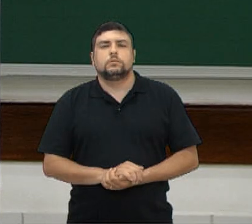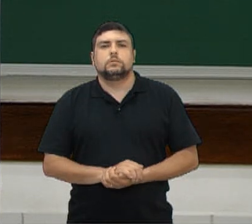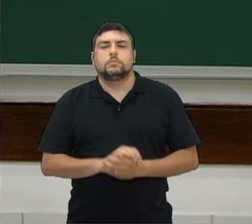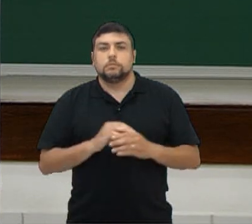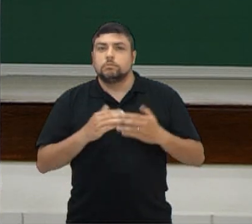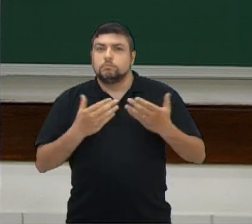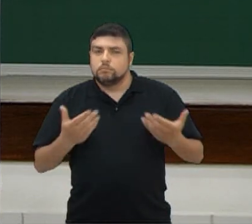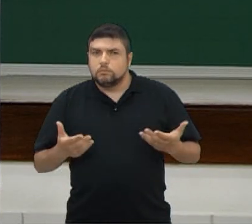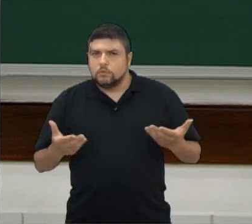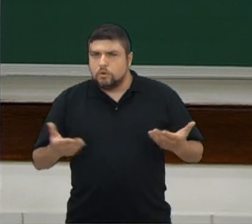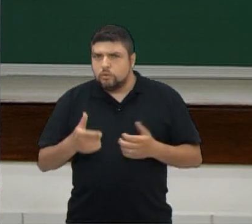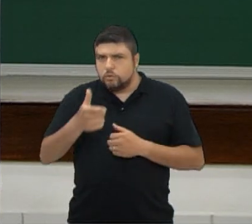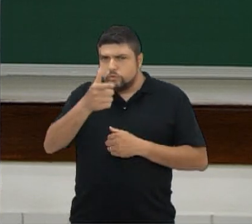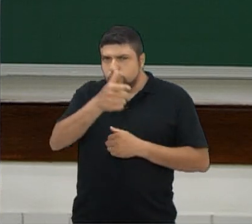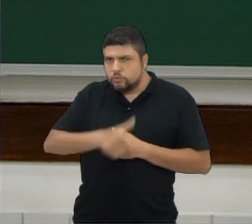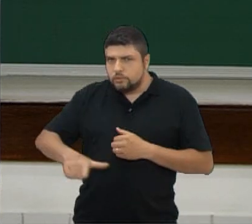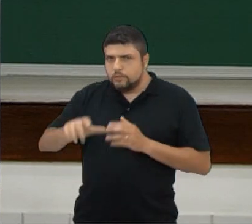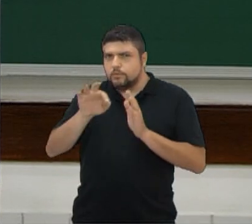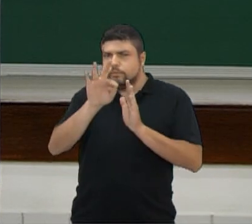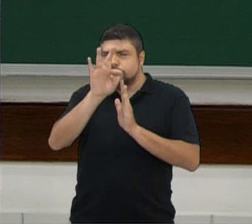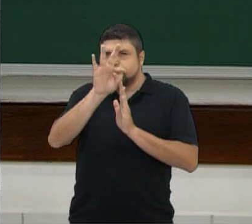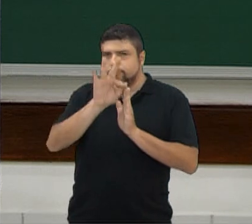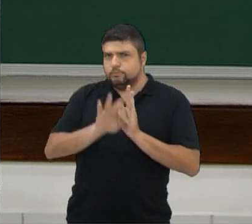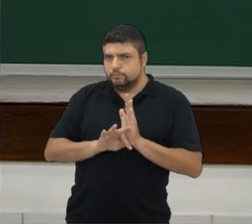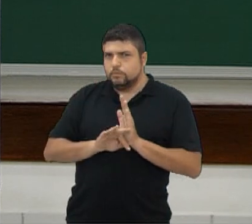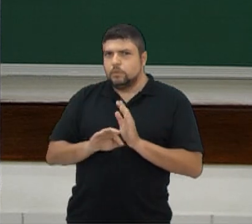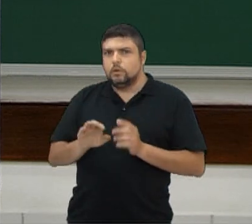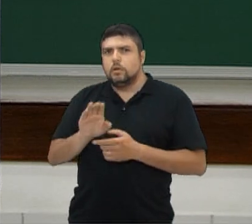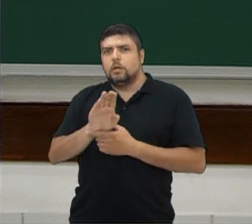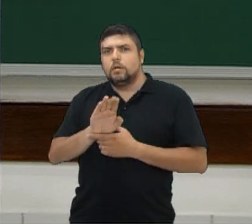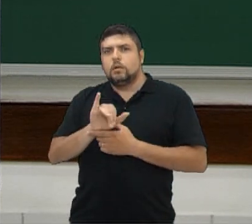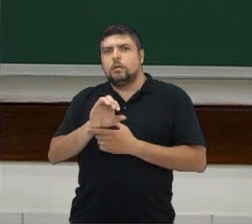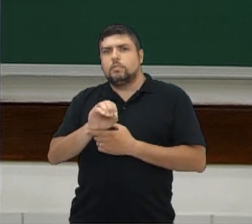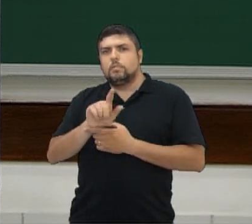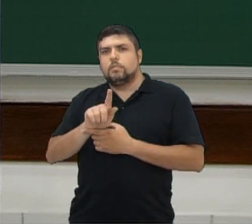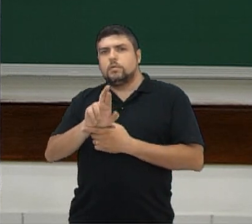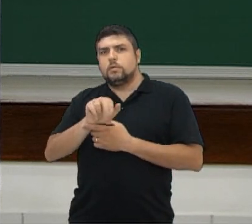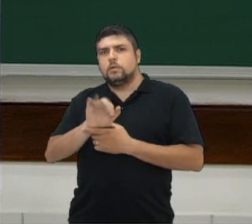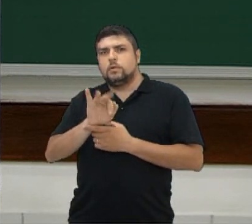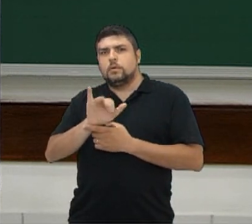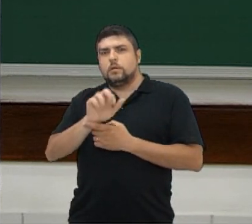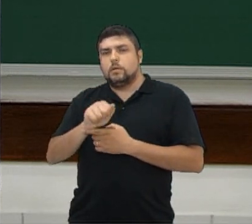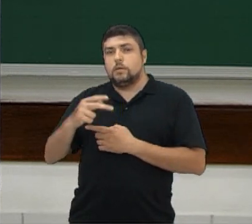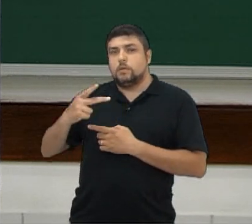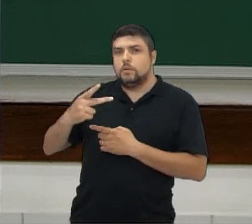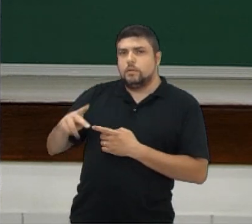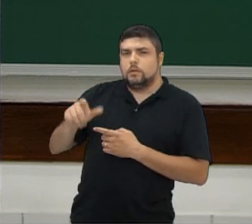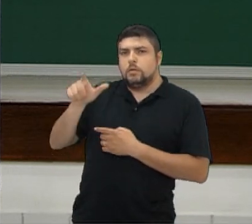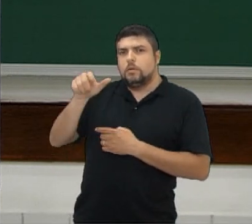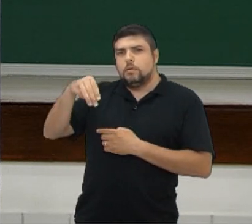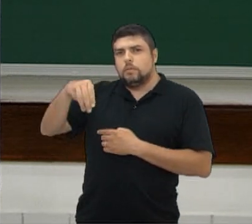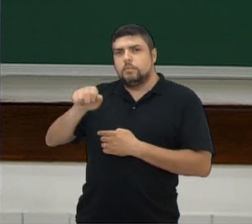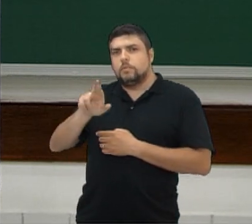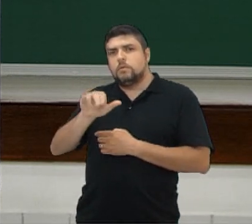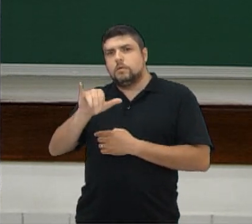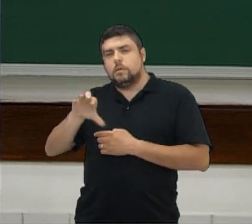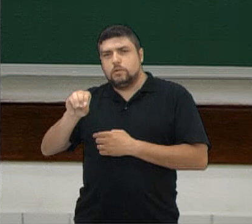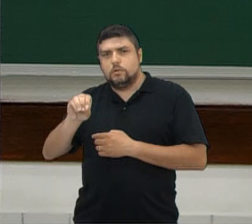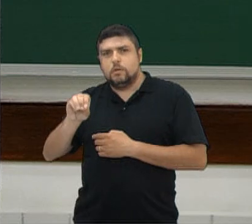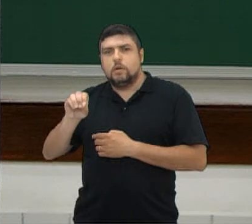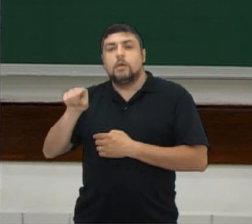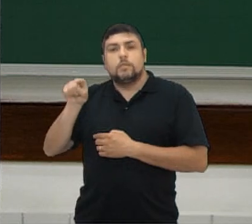Então, galera, vamos retomar um pouquinho aqui, né, essa biografia do Maurício de Souza. Vocês sabem que o Maurício de Souza é o criador da